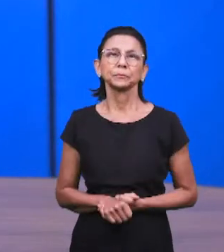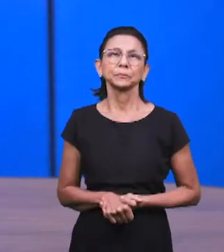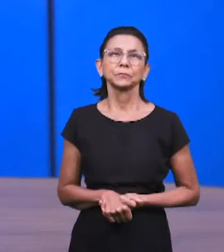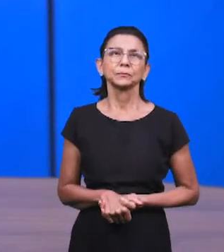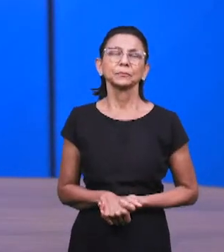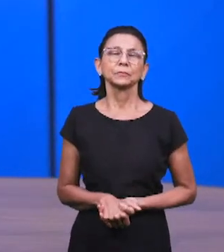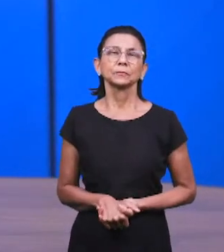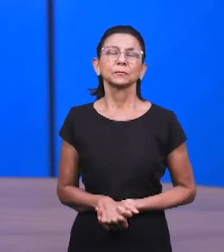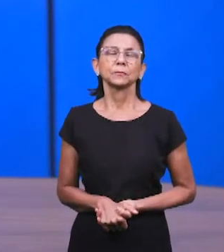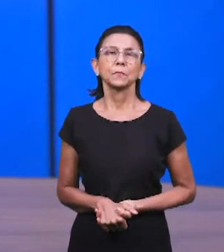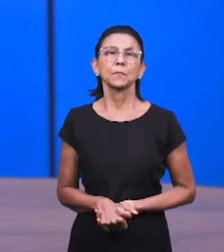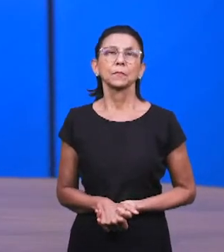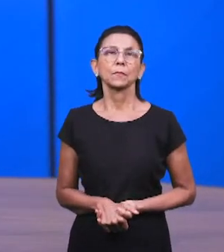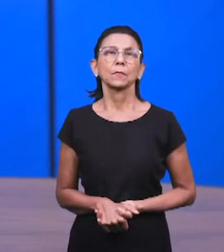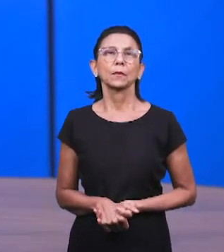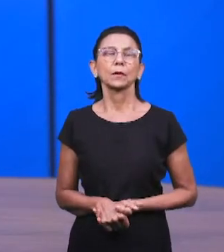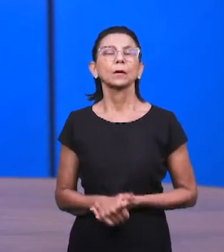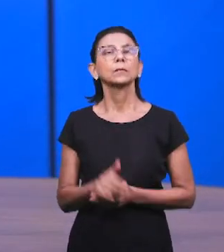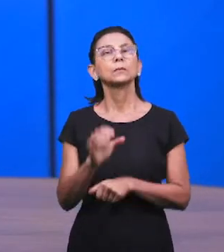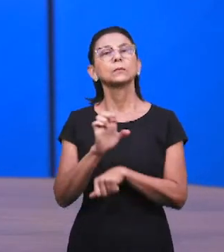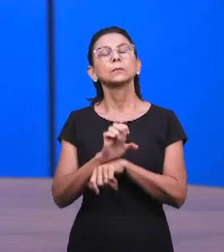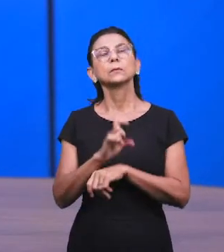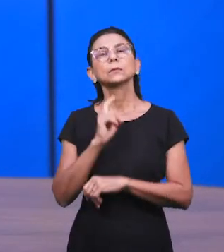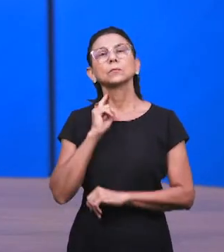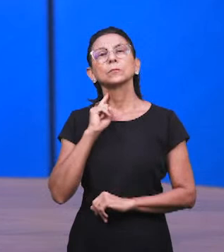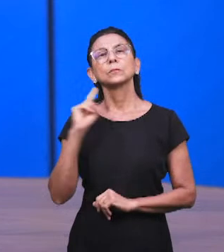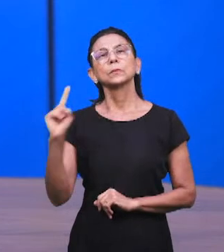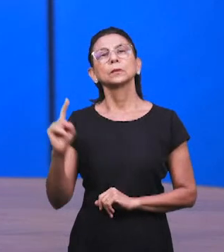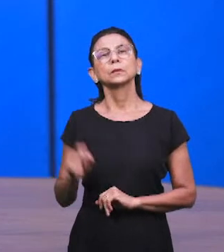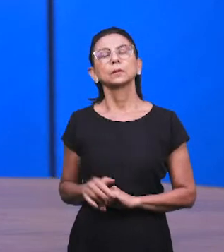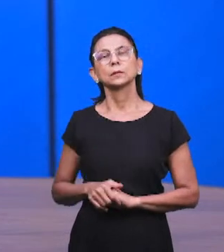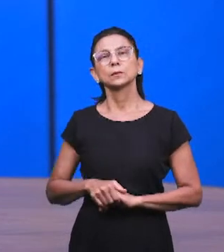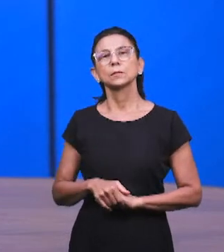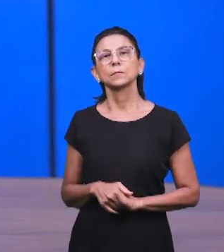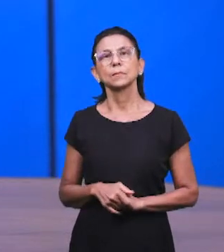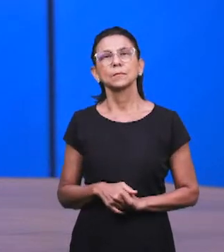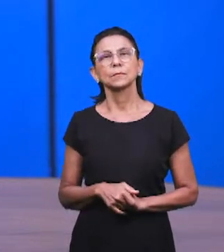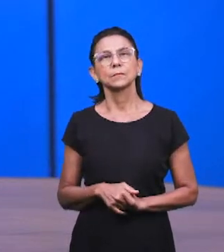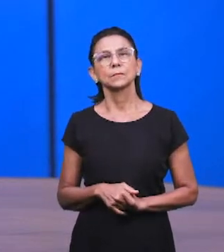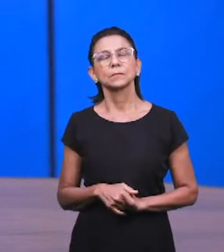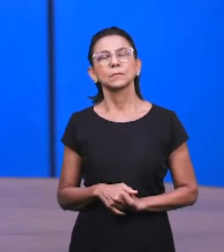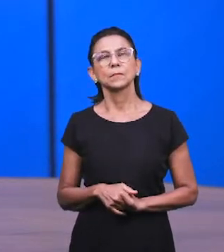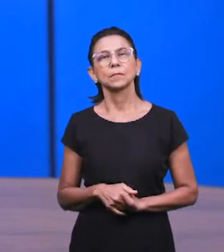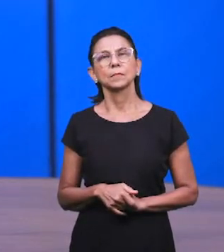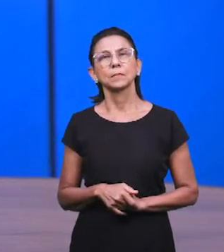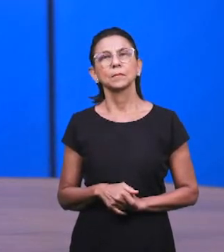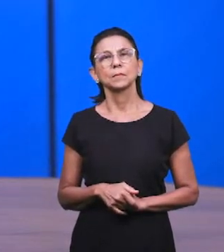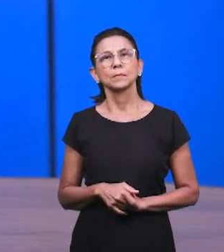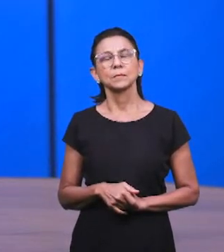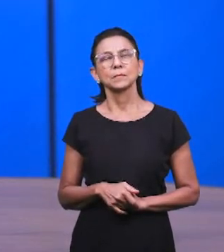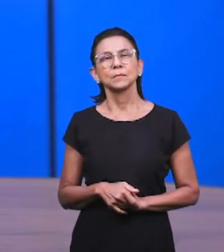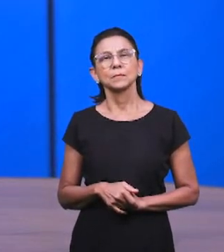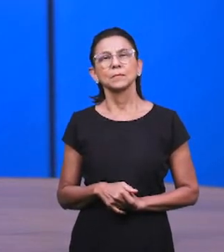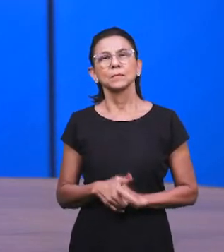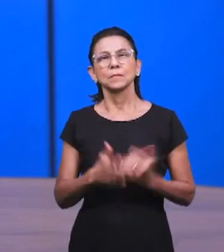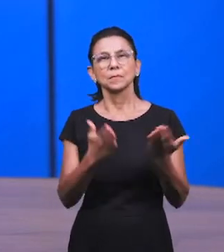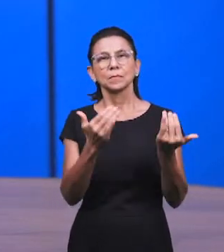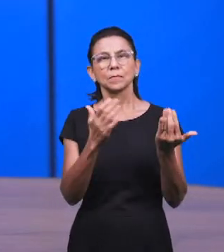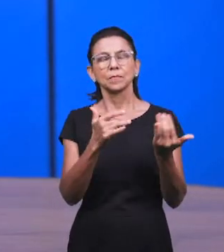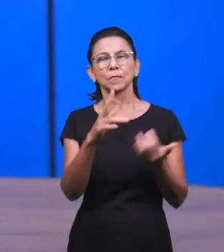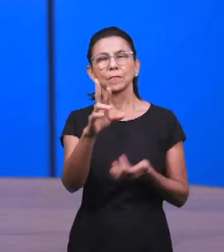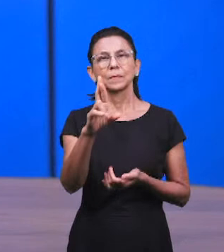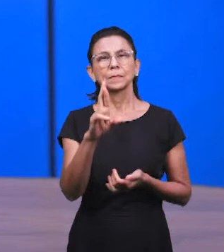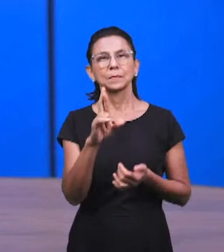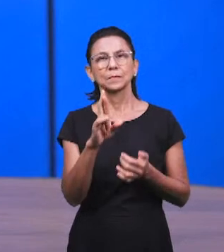lá de Crucilândia, no estado de Minas Gerais. E quem vai responder é o jovem Guilherme. Guilherme Andrade